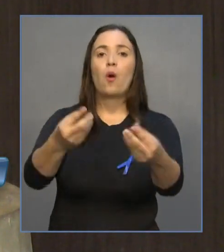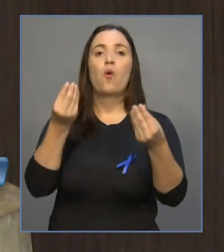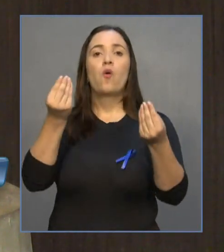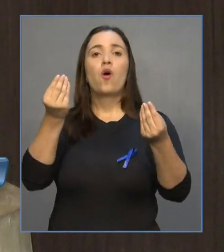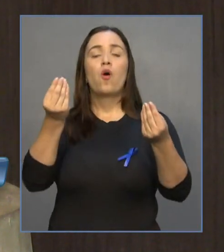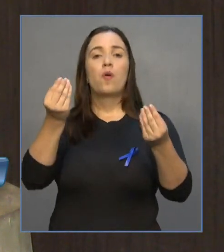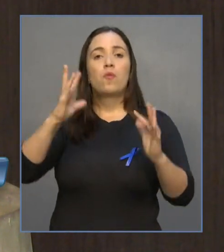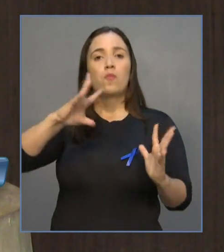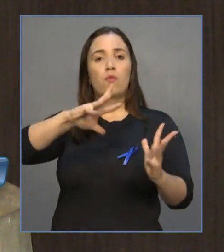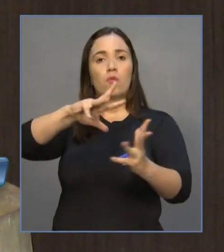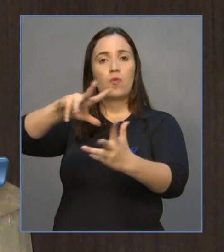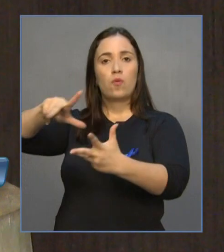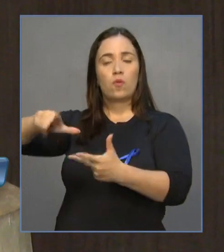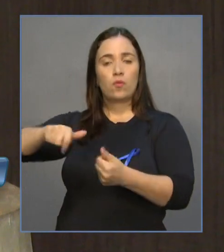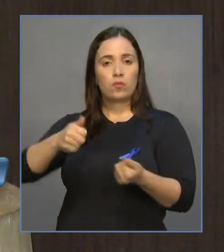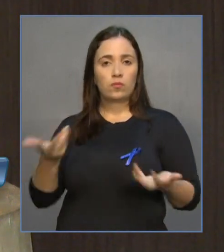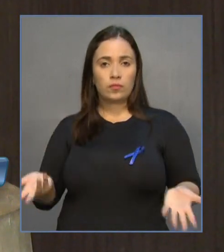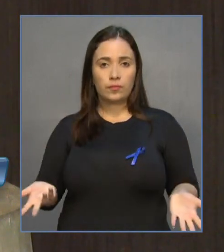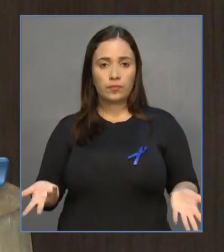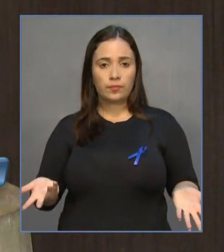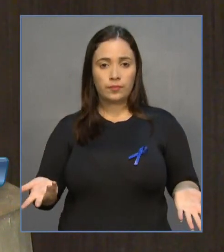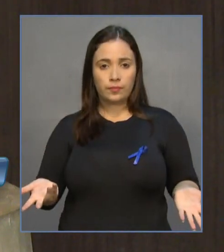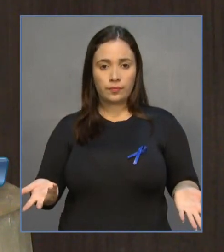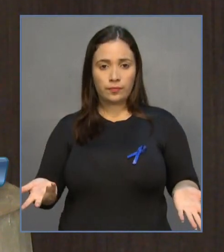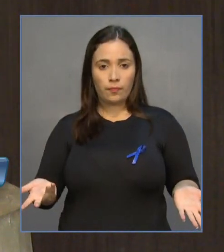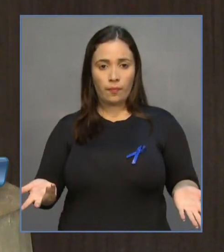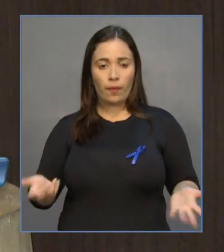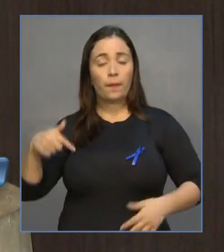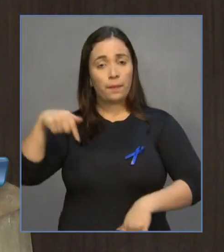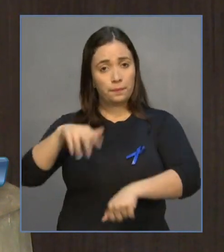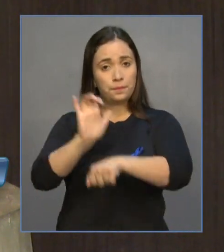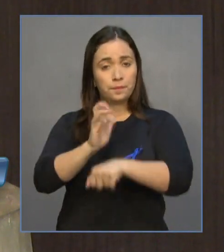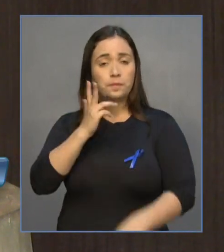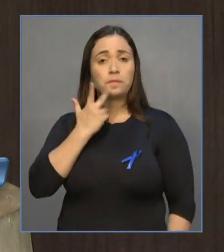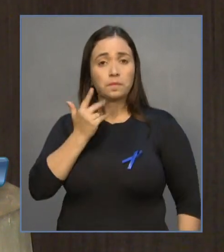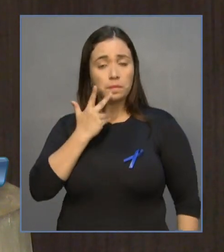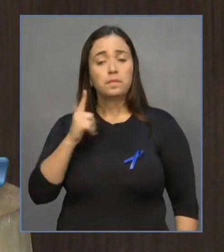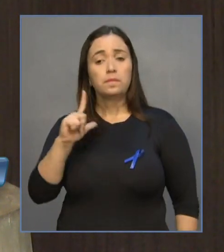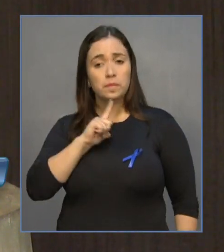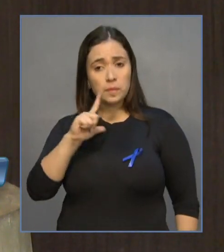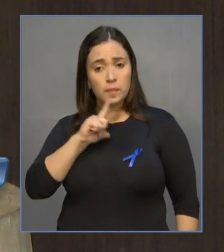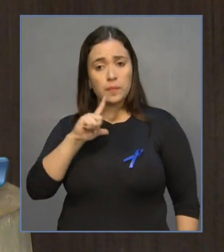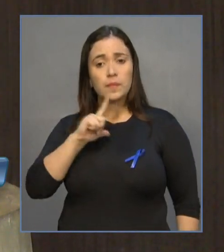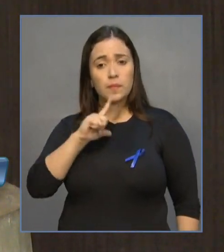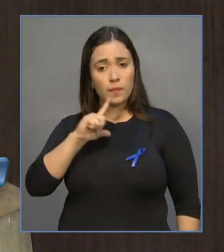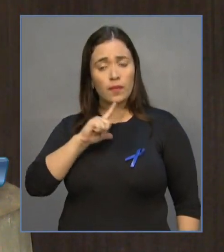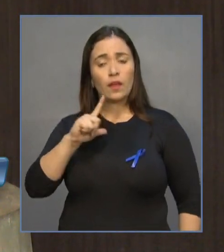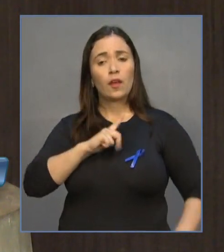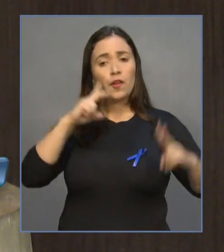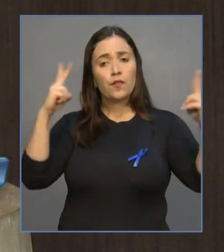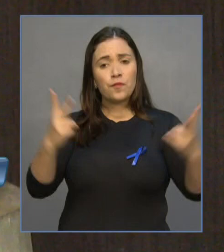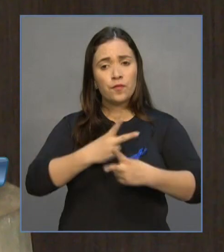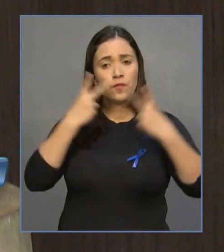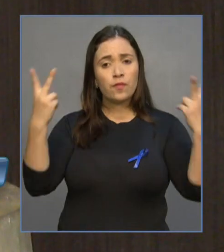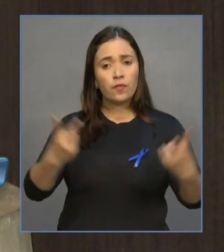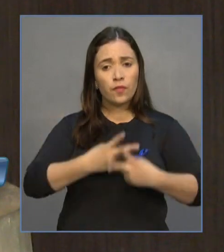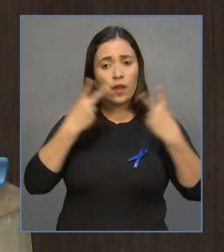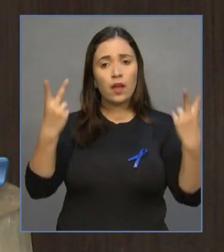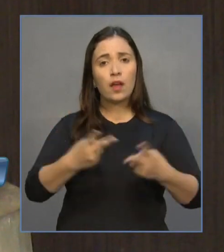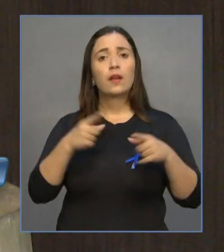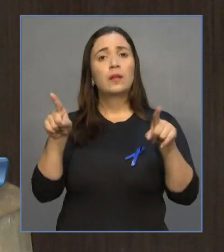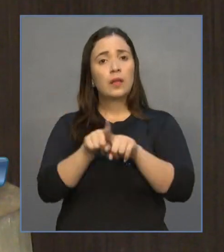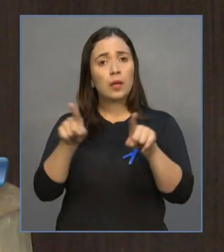Um Estado que tem farta oferta de ventos e de